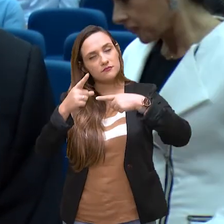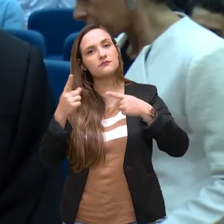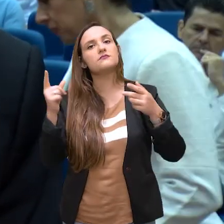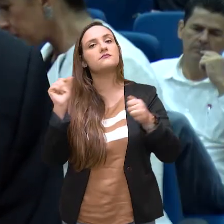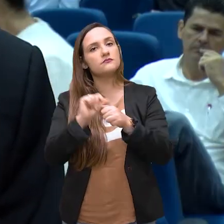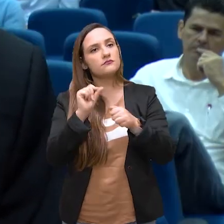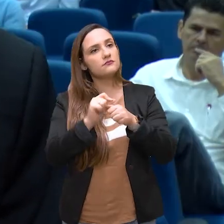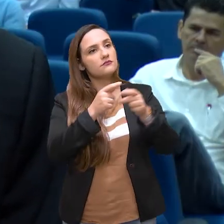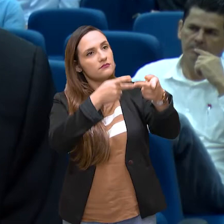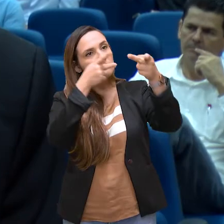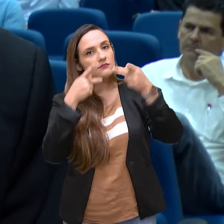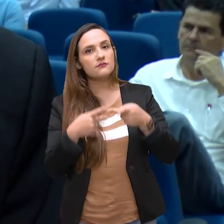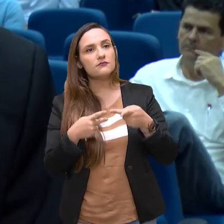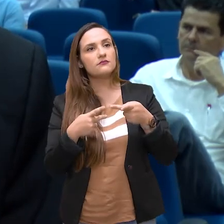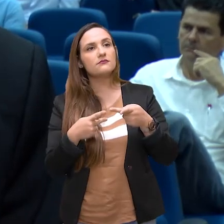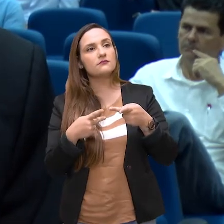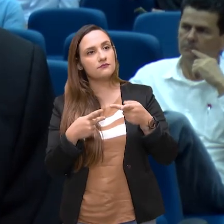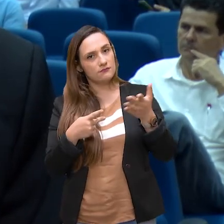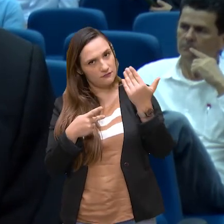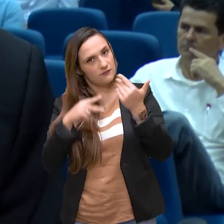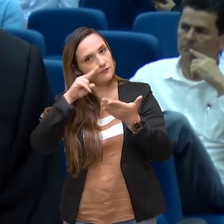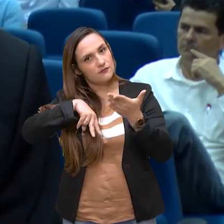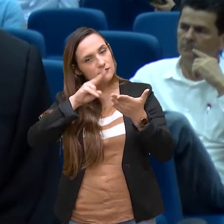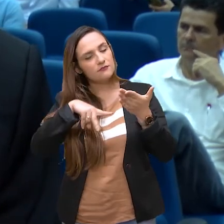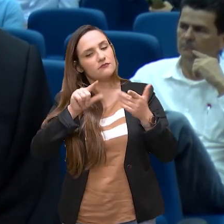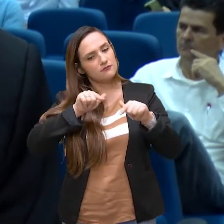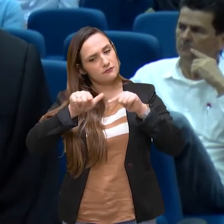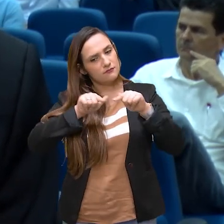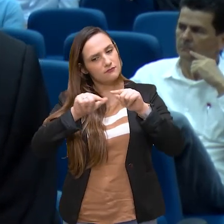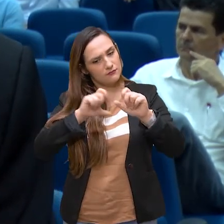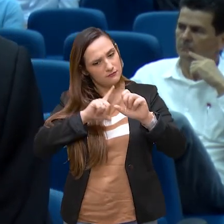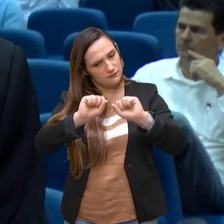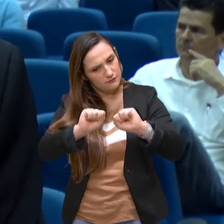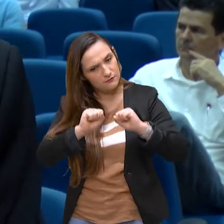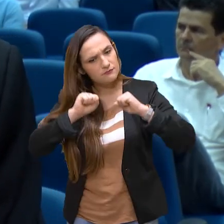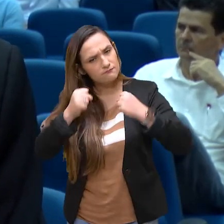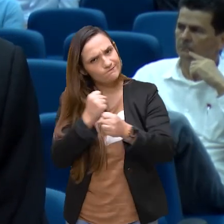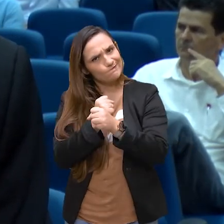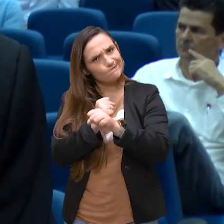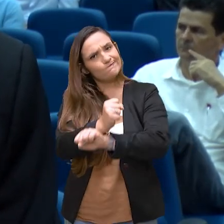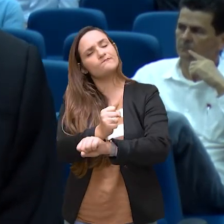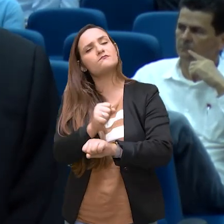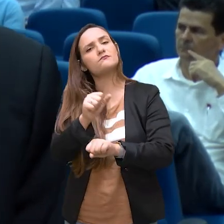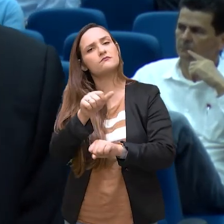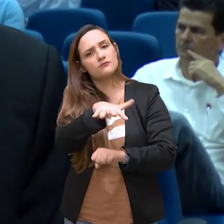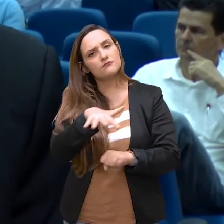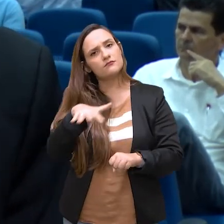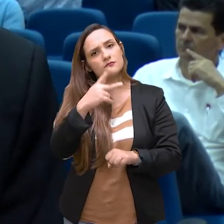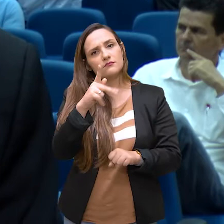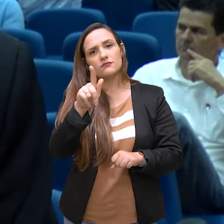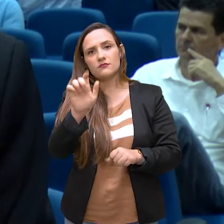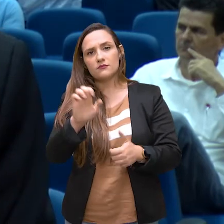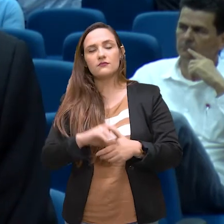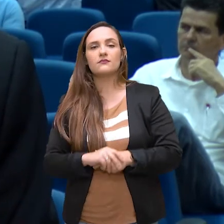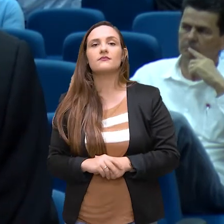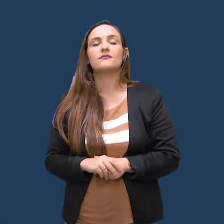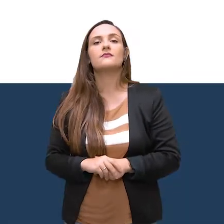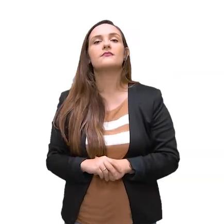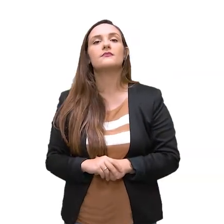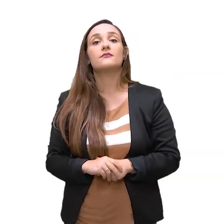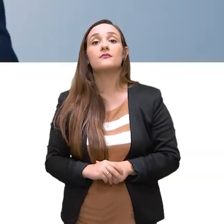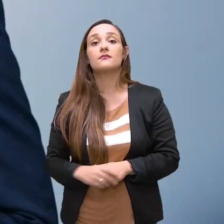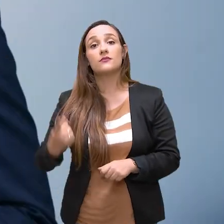de fato esse convite num trabalho que foi feito com muito esmero, com muita dedicação pela Procuradoria-Geral do